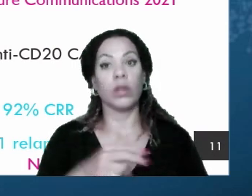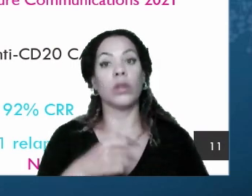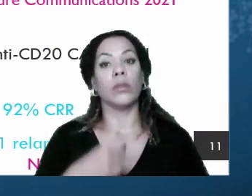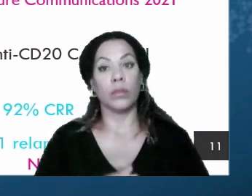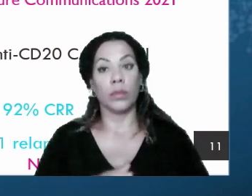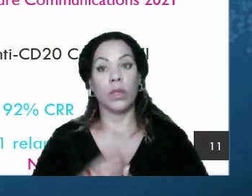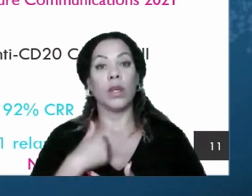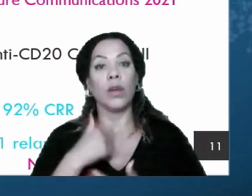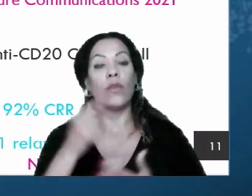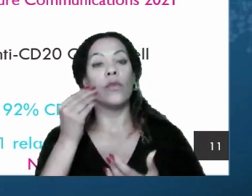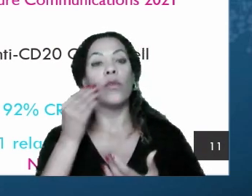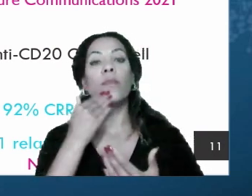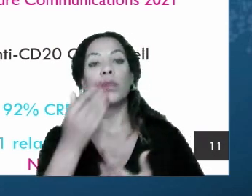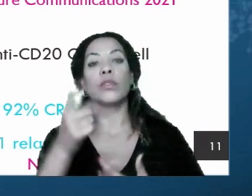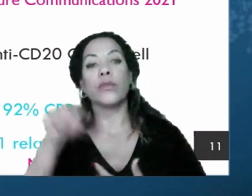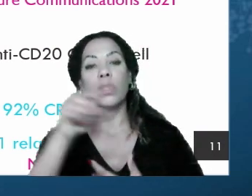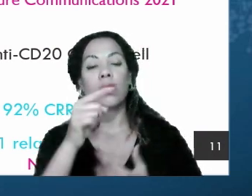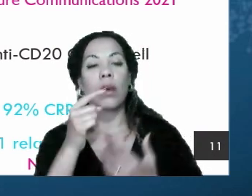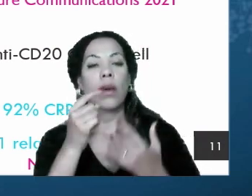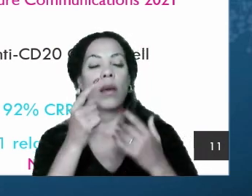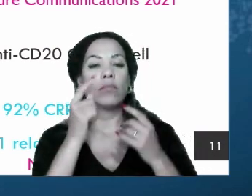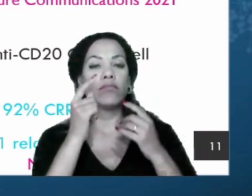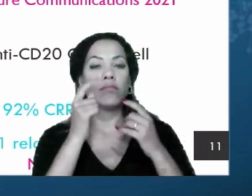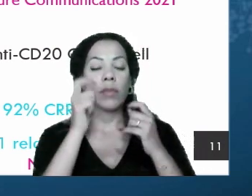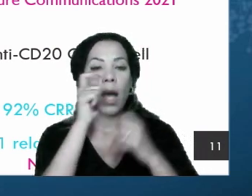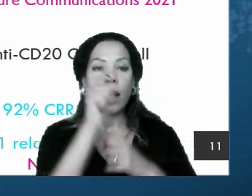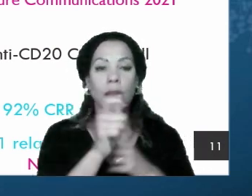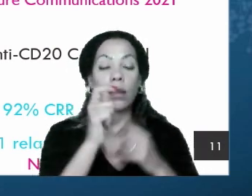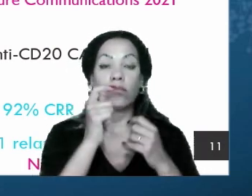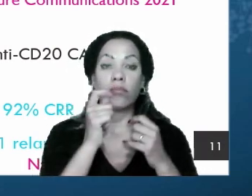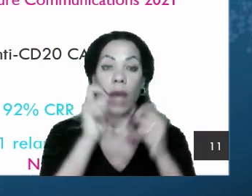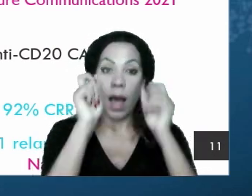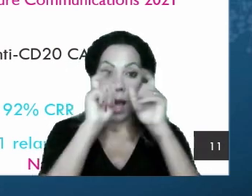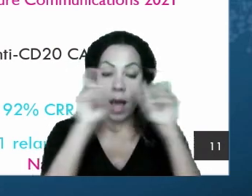rapidamente no painel de baixo. Eu estou muito entusiasmado.